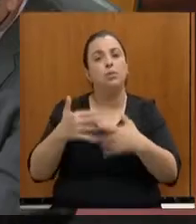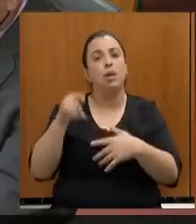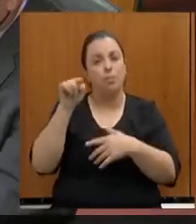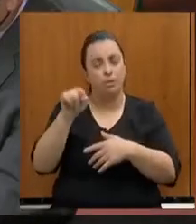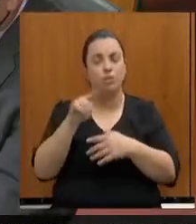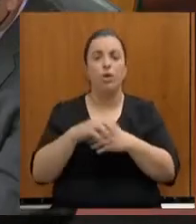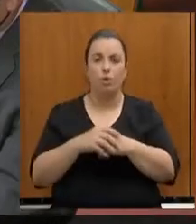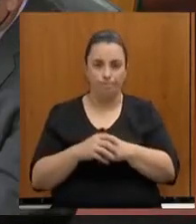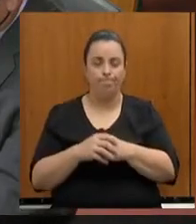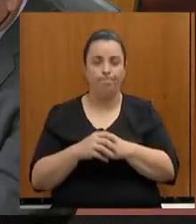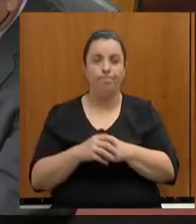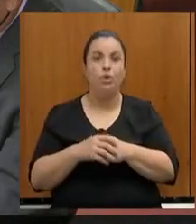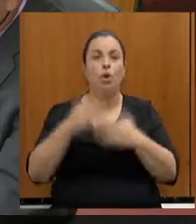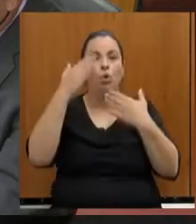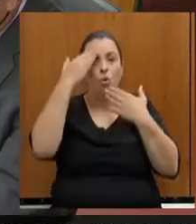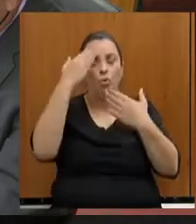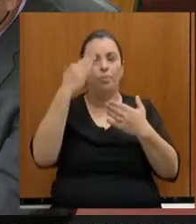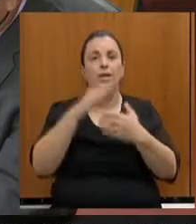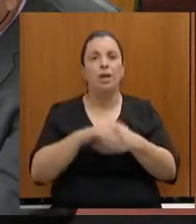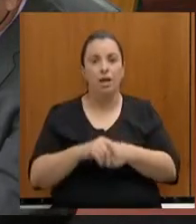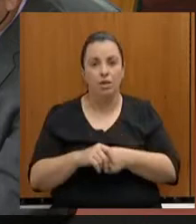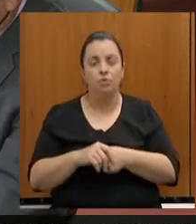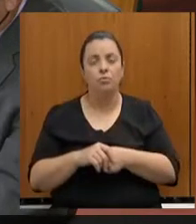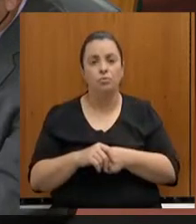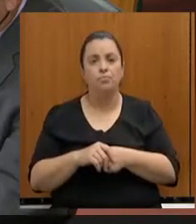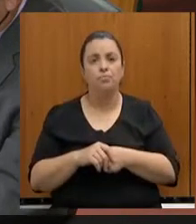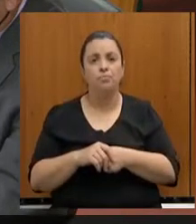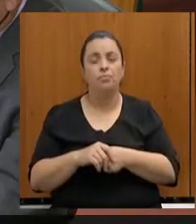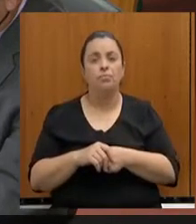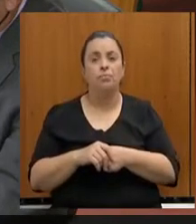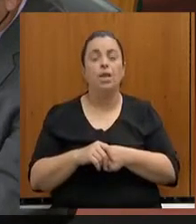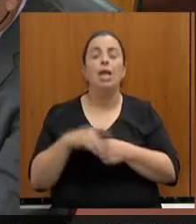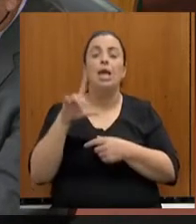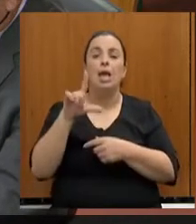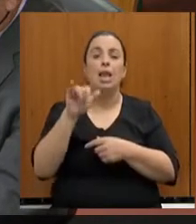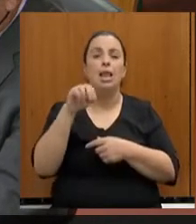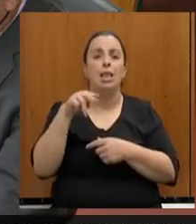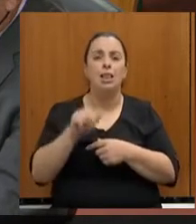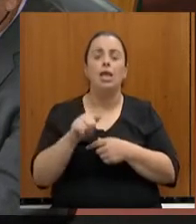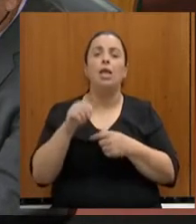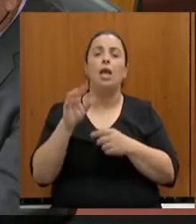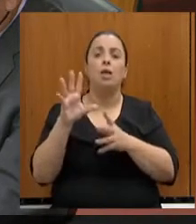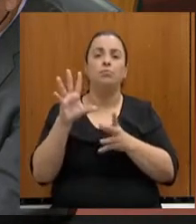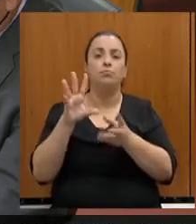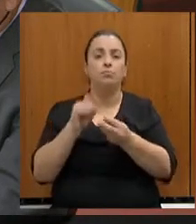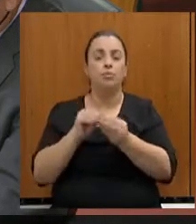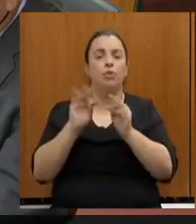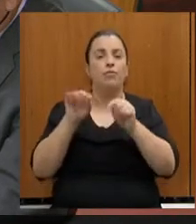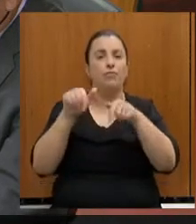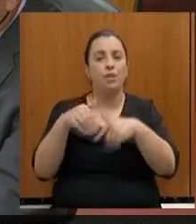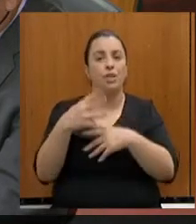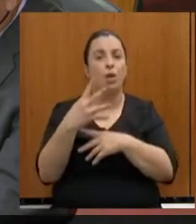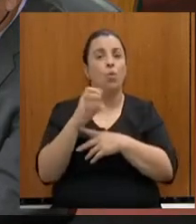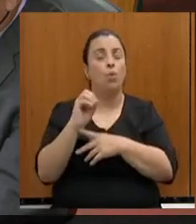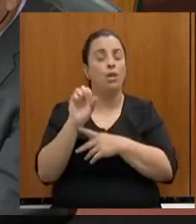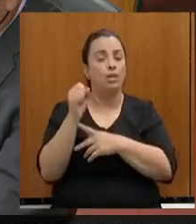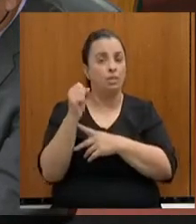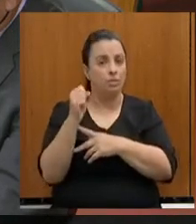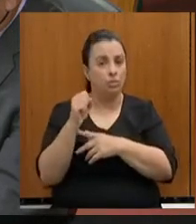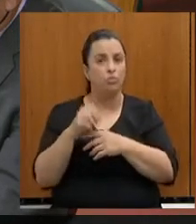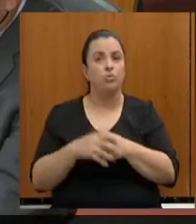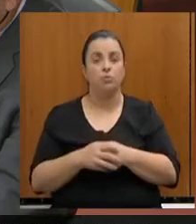o empregado malário Lenny a passo as suas considerações 40 segundos pelas considerações finais